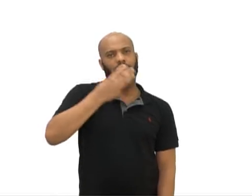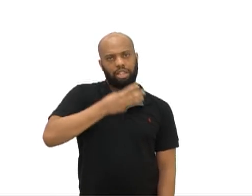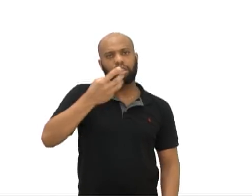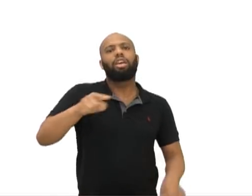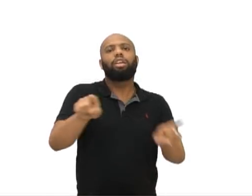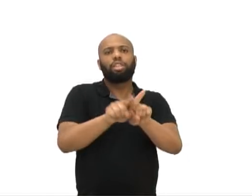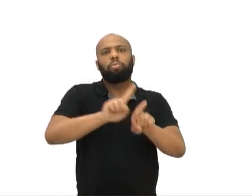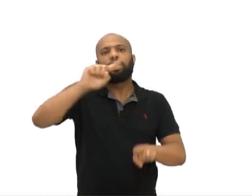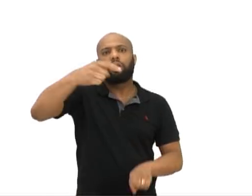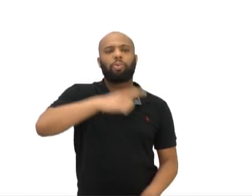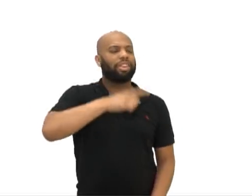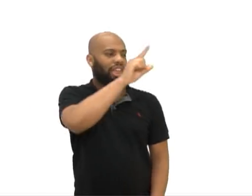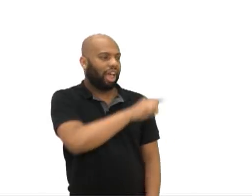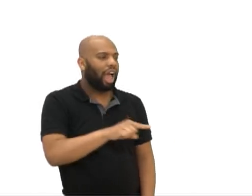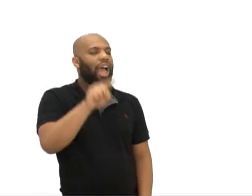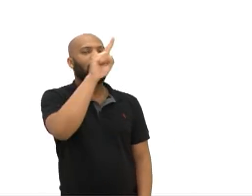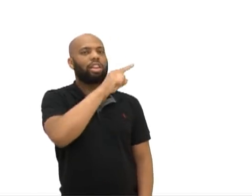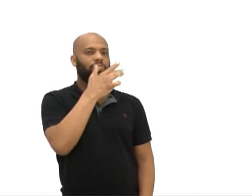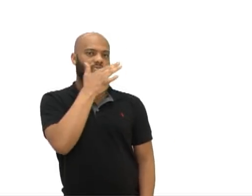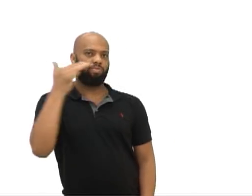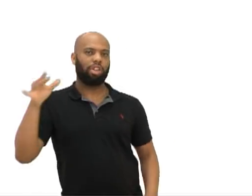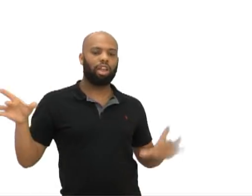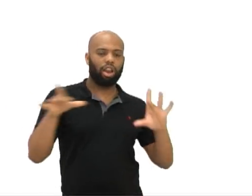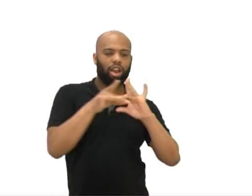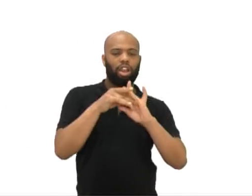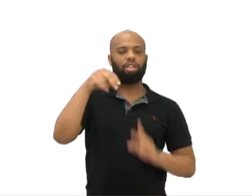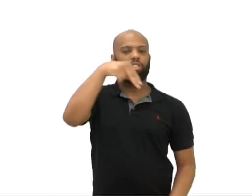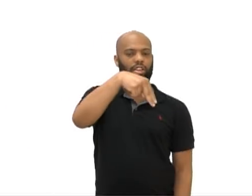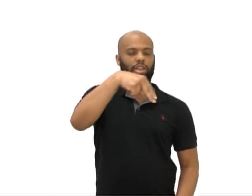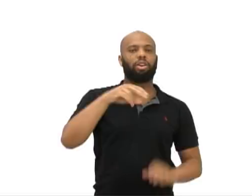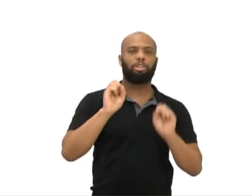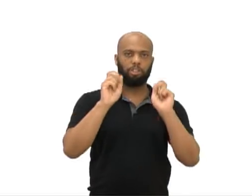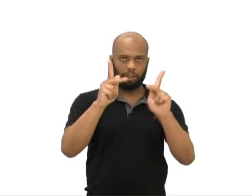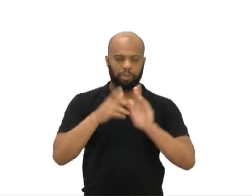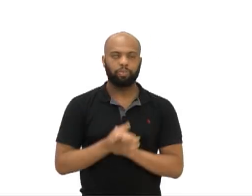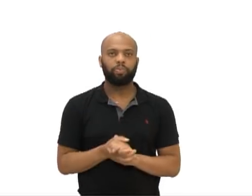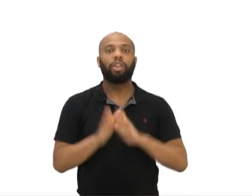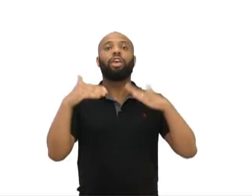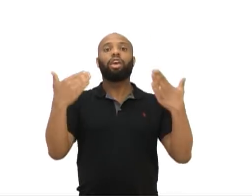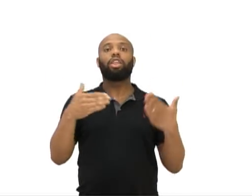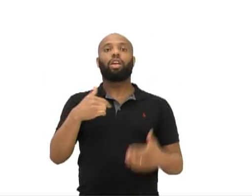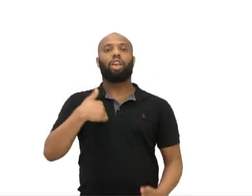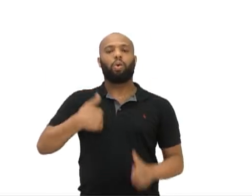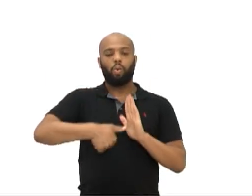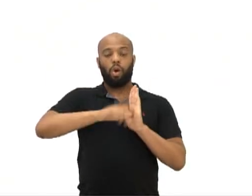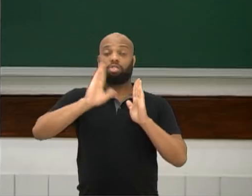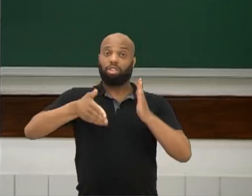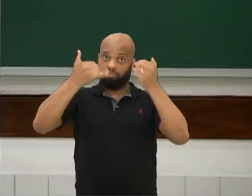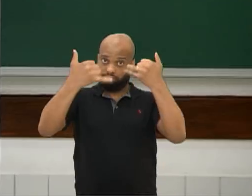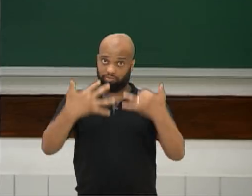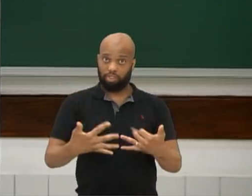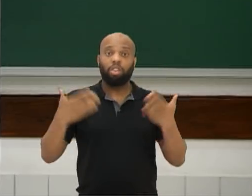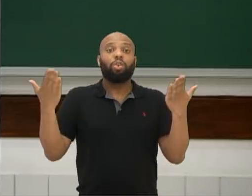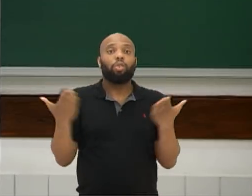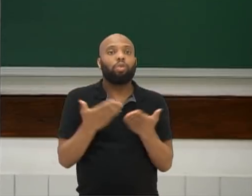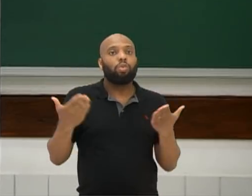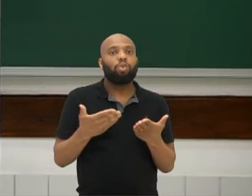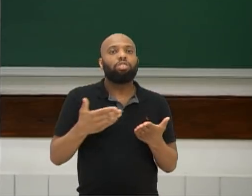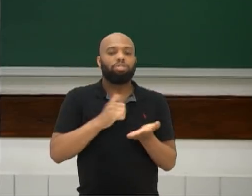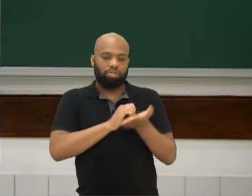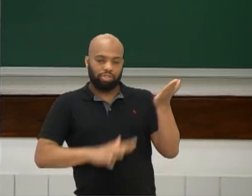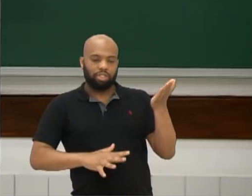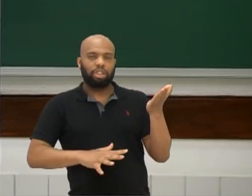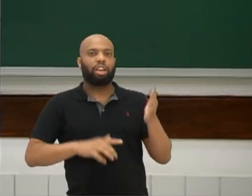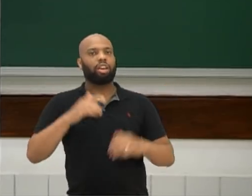depois vem a questão dos anéis aromáticos ligados ao nitrogênio. Certo, pessoal? Então, como eu disse para vocês, hoje é uma